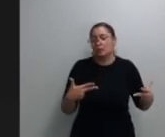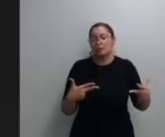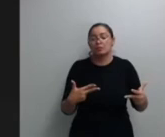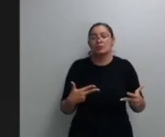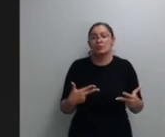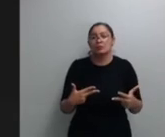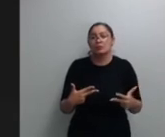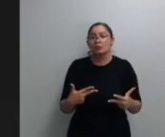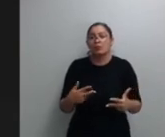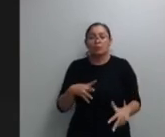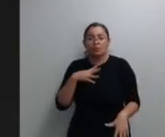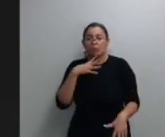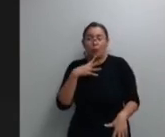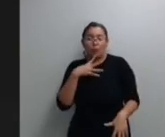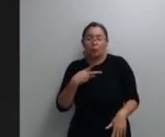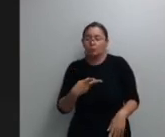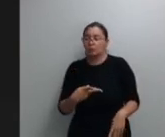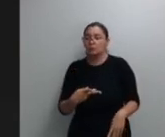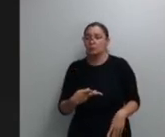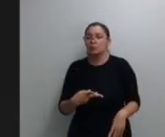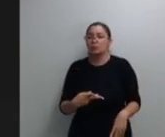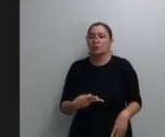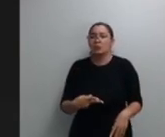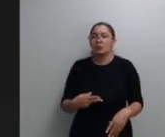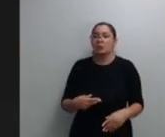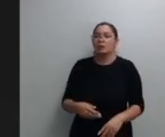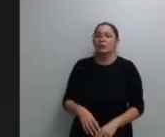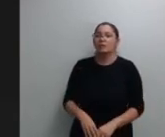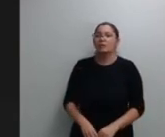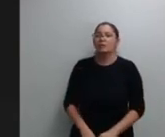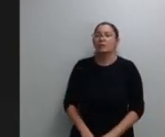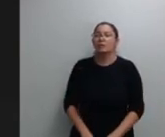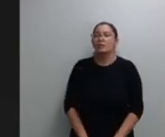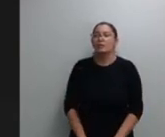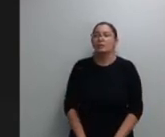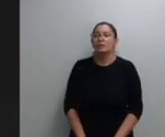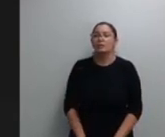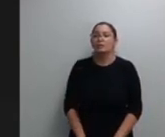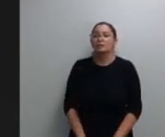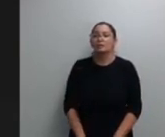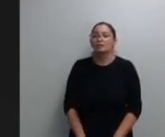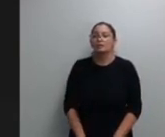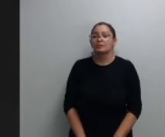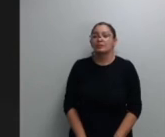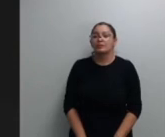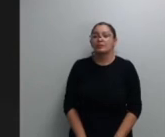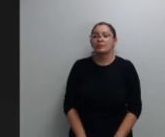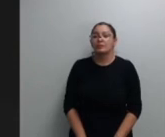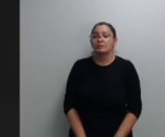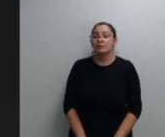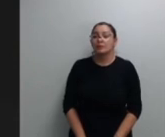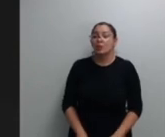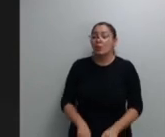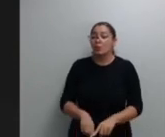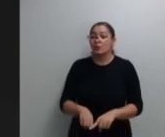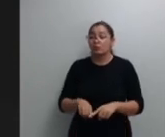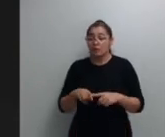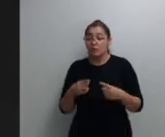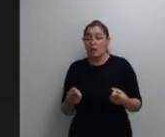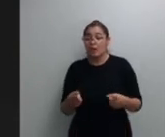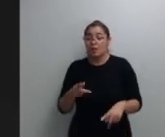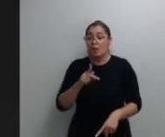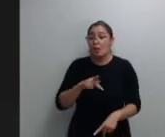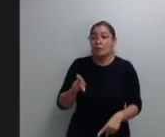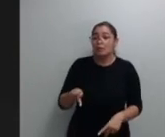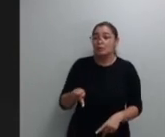não coincide necessariamente com a salvaguarda tutelada por outros ramos de direito no magistério professor Fábio